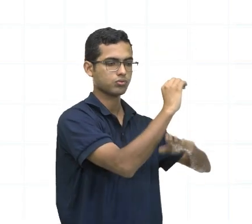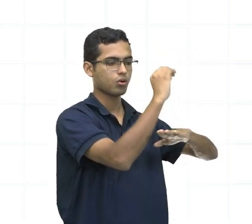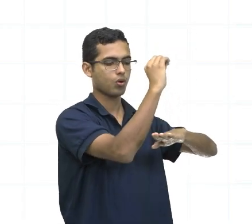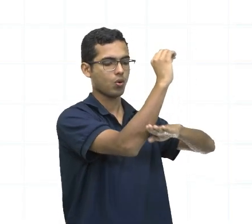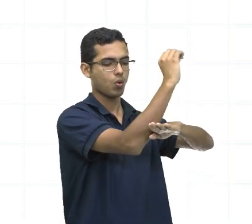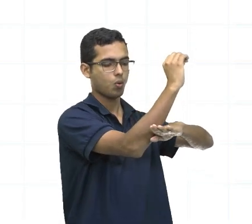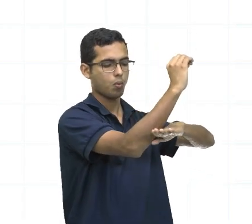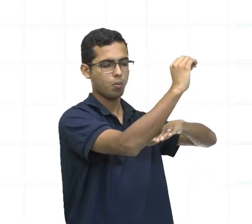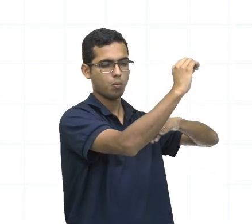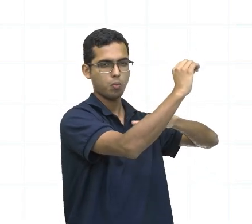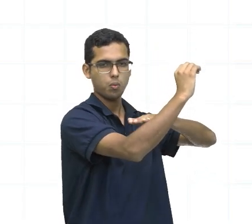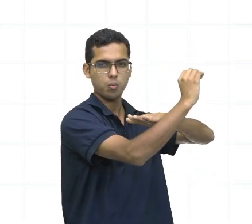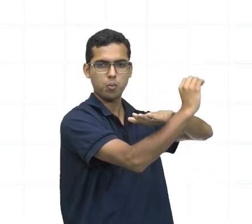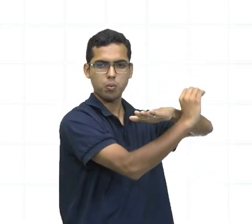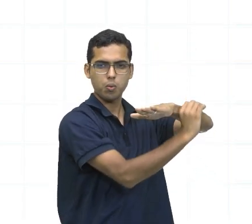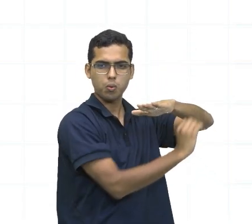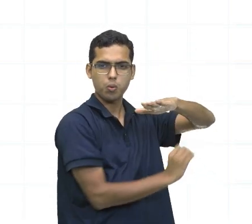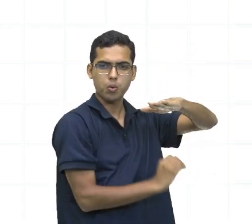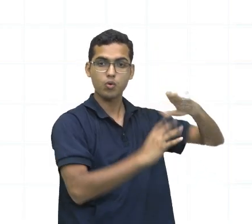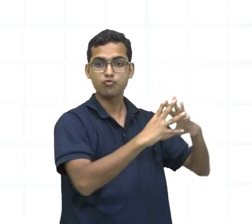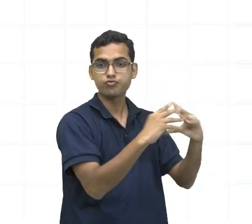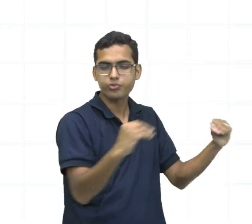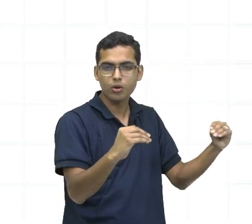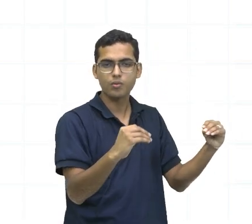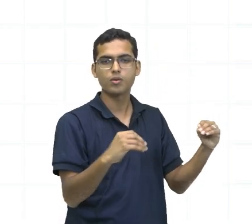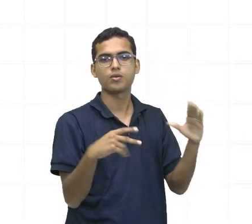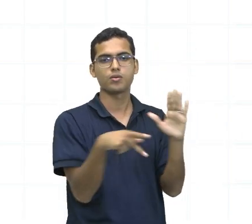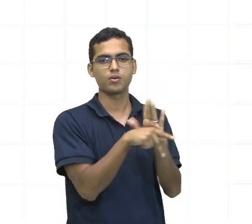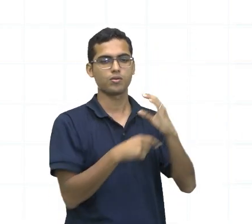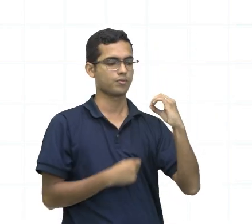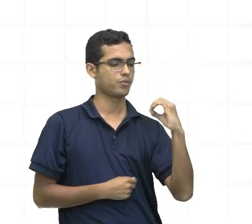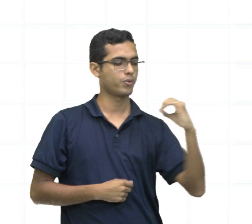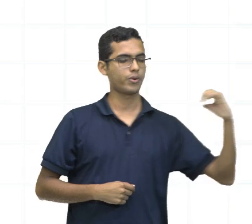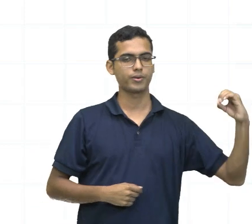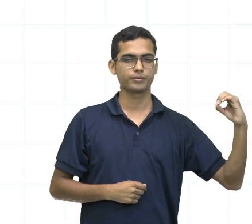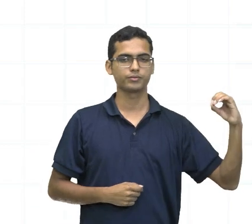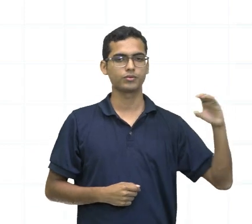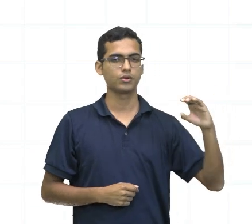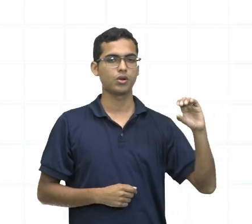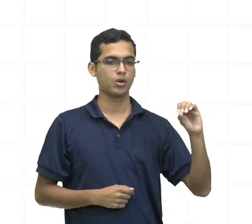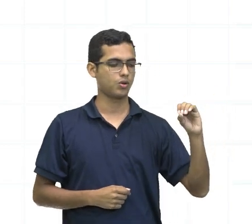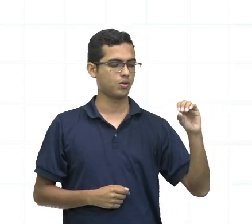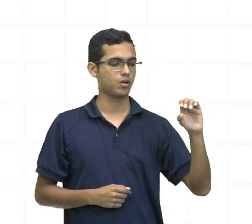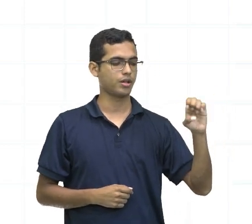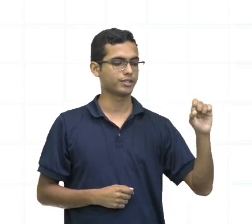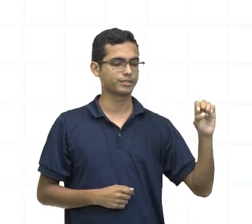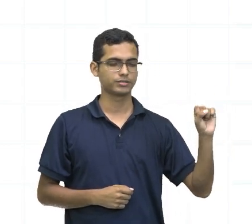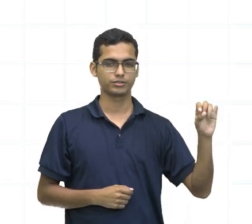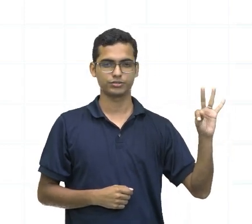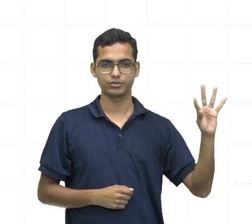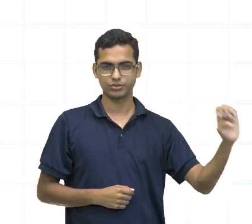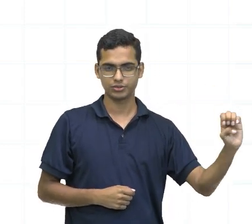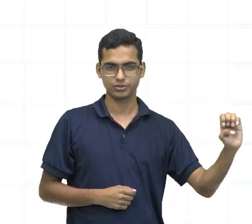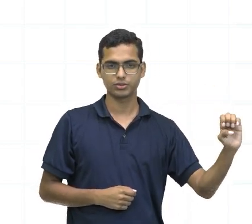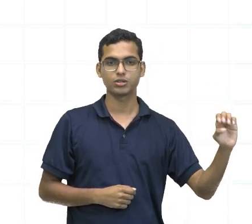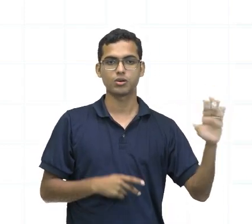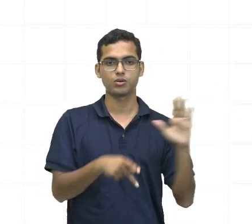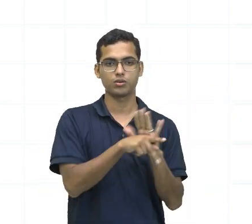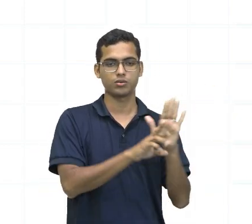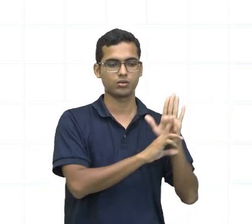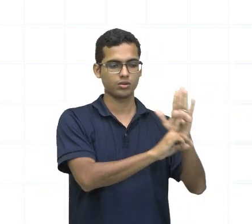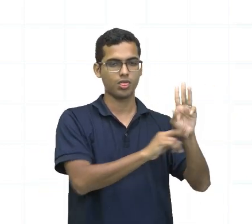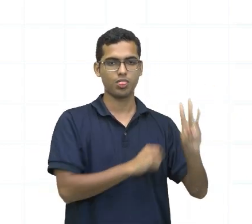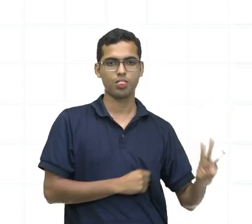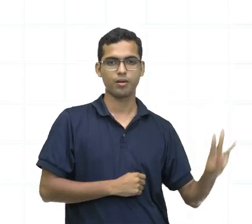sol. That's the west. Esse é o oeste, tá certo? Então, o seu braço direito aponta para o sol, esse lado